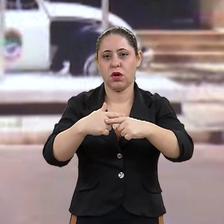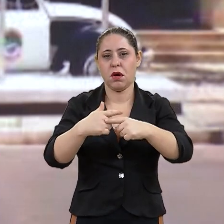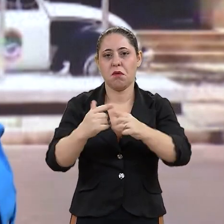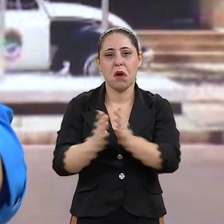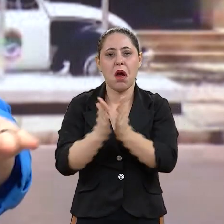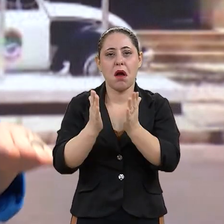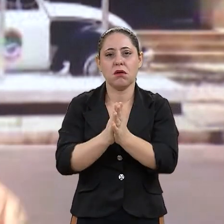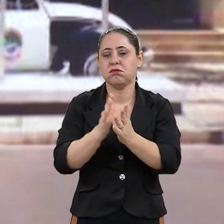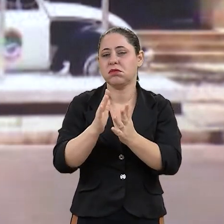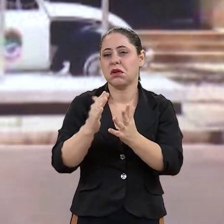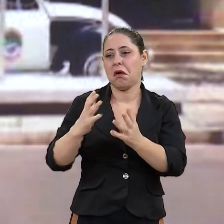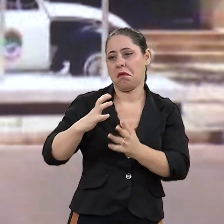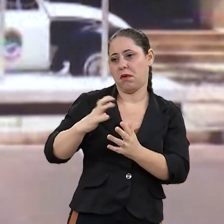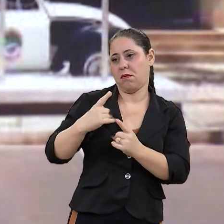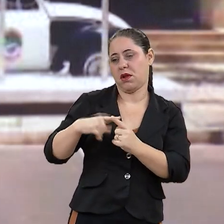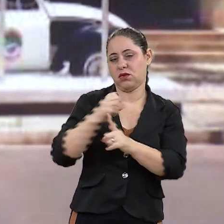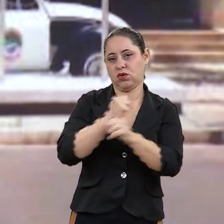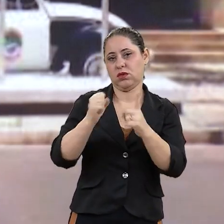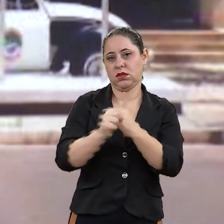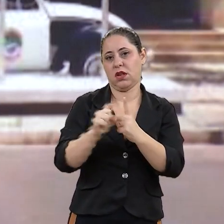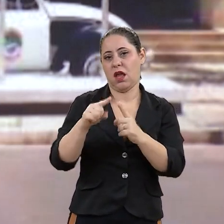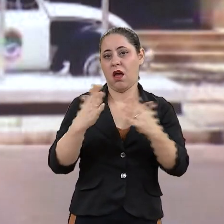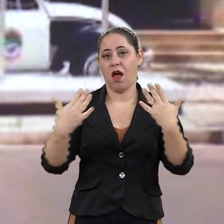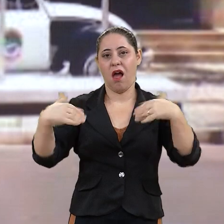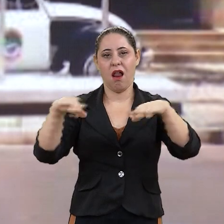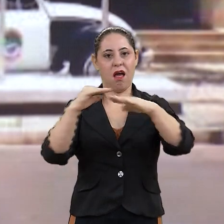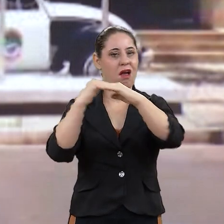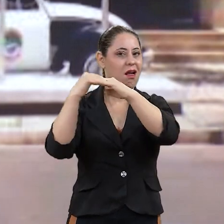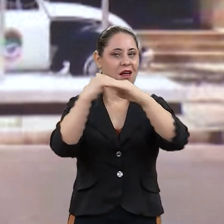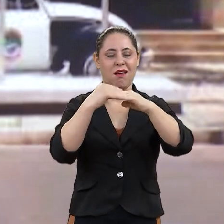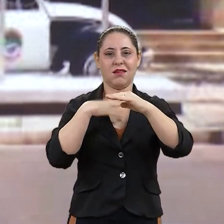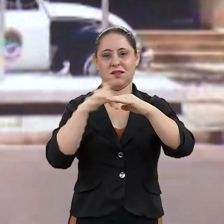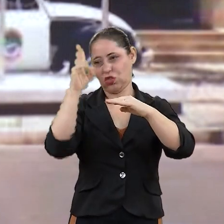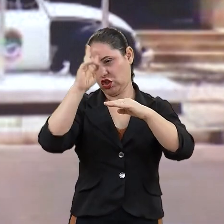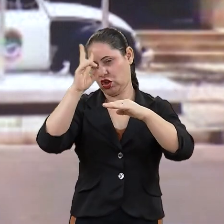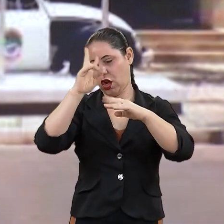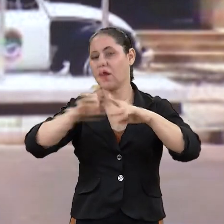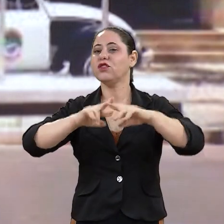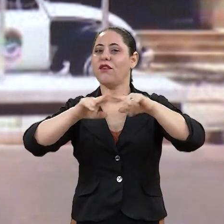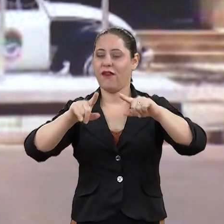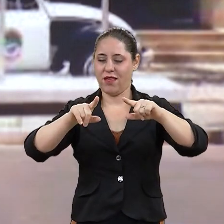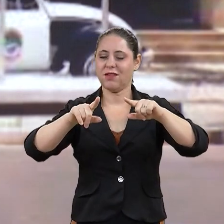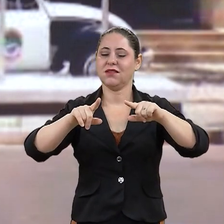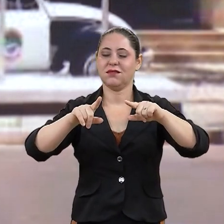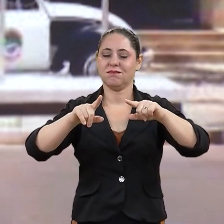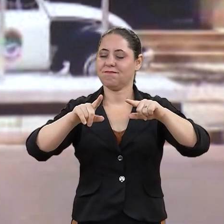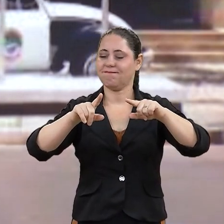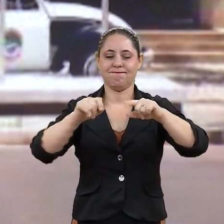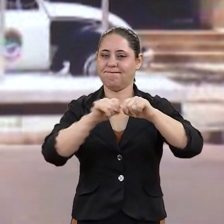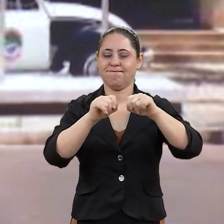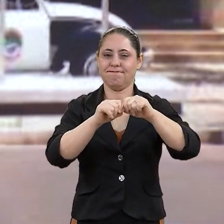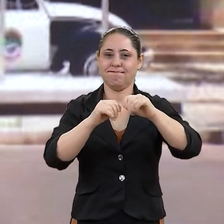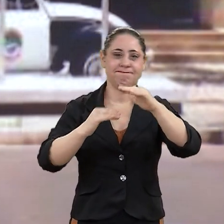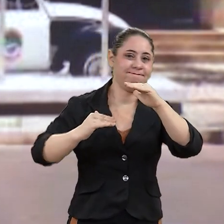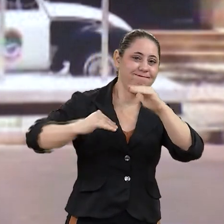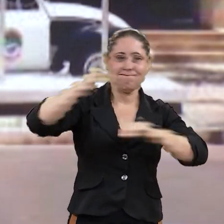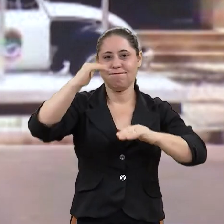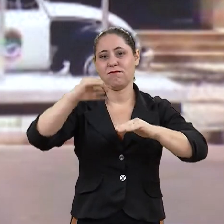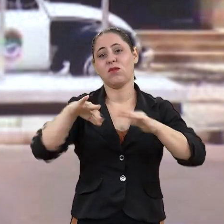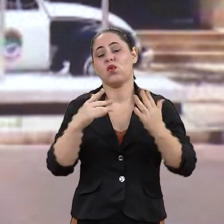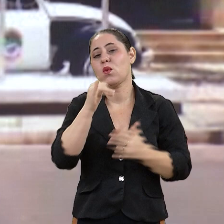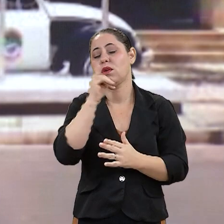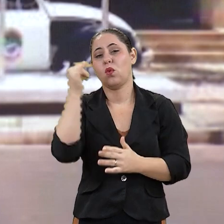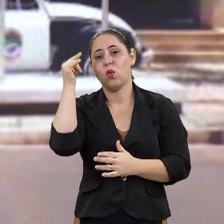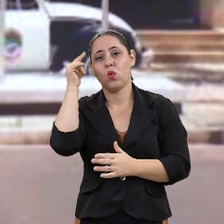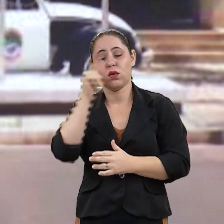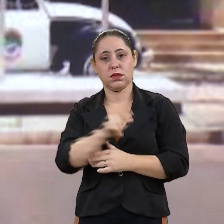não é feita para a equidade. Historicamente não foi feita para as diferenças não representarem desigualdades. Então, quando a gente conseguir transformar